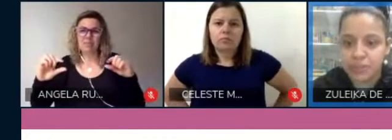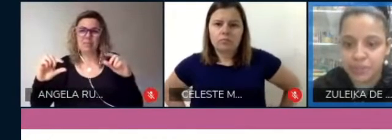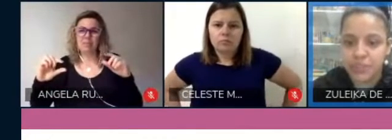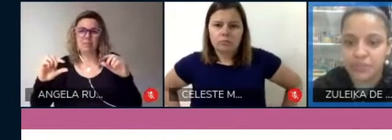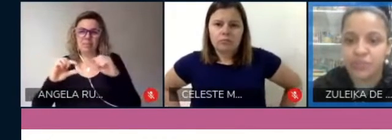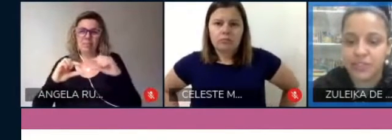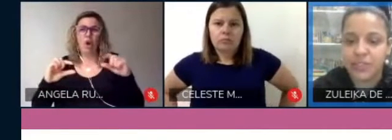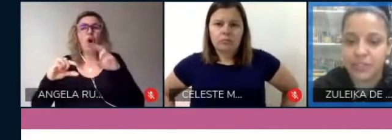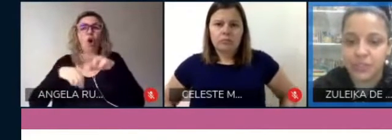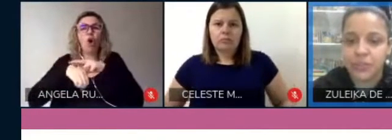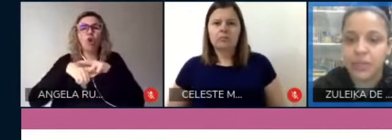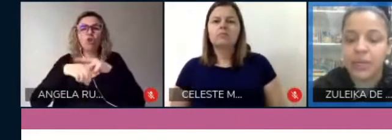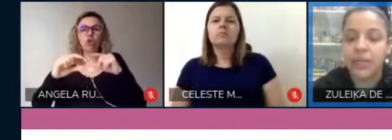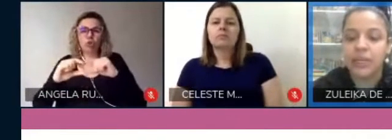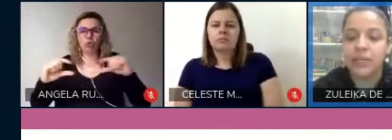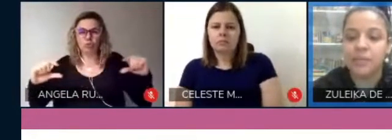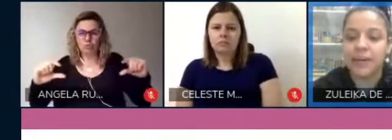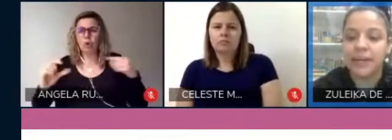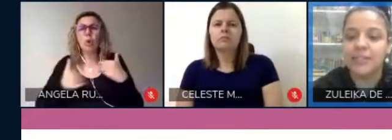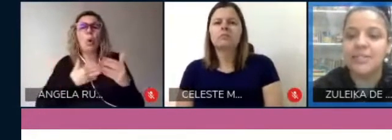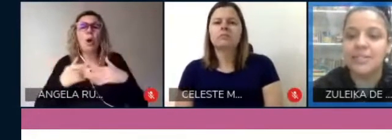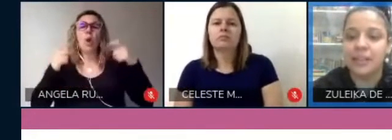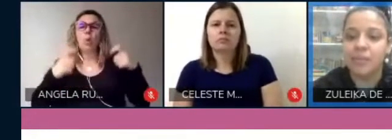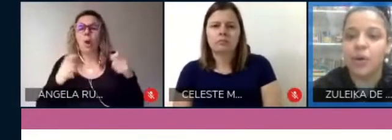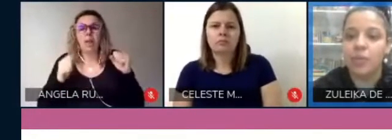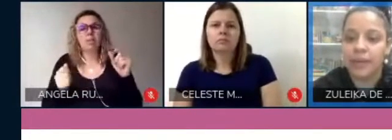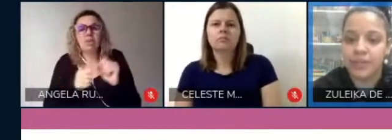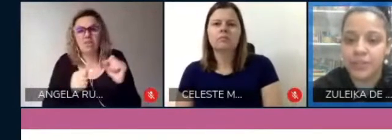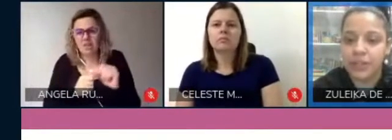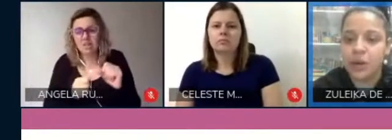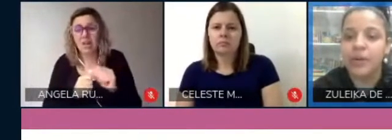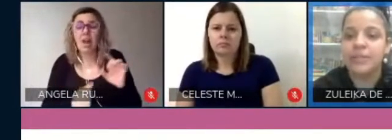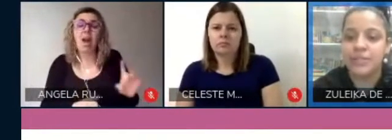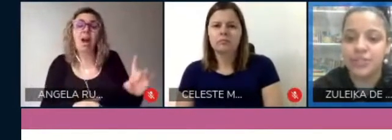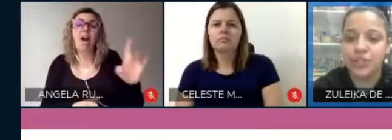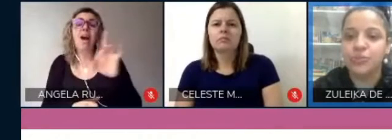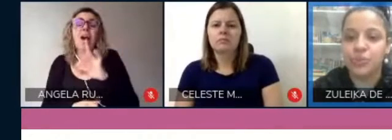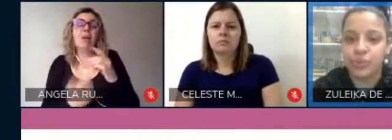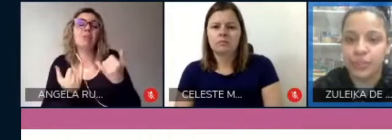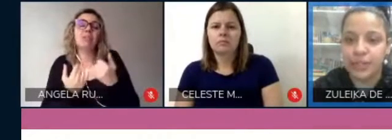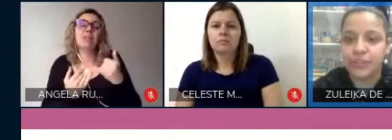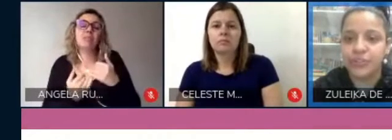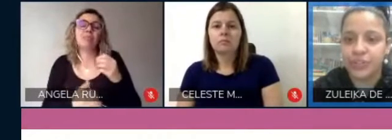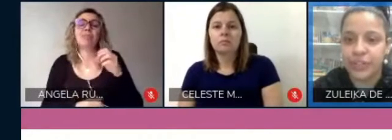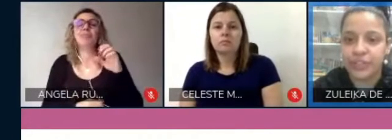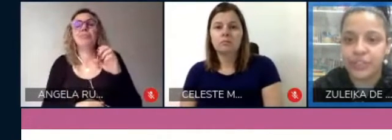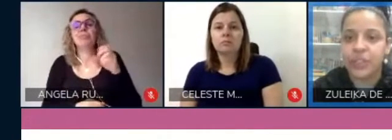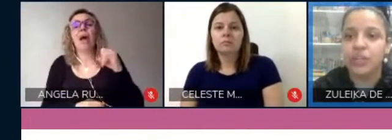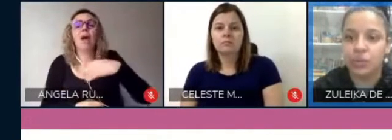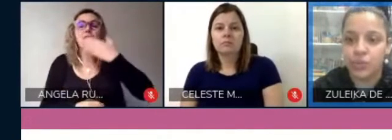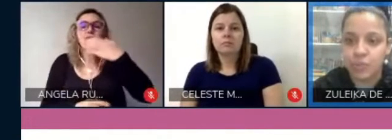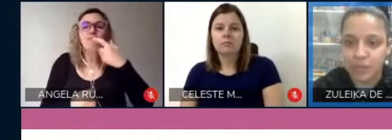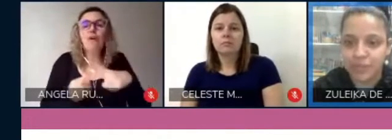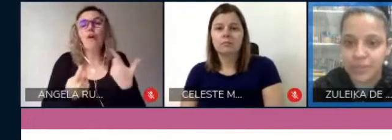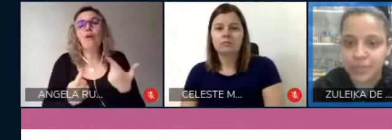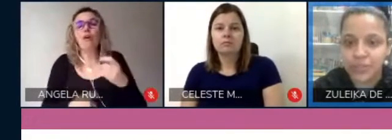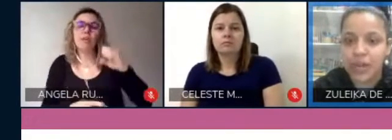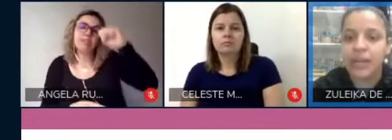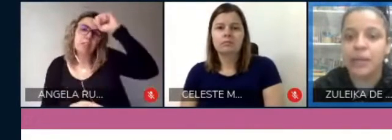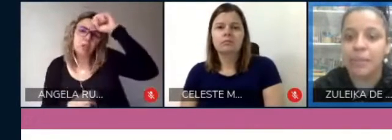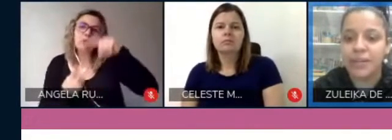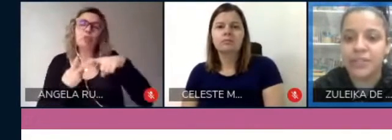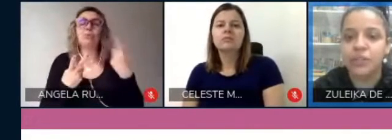os dispositivos é possível fazer isso. E para cada sistema operacional existe um tutorial diferente,